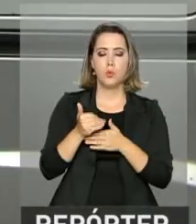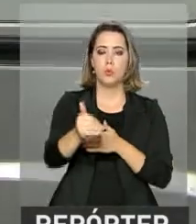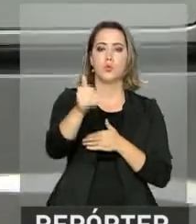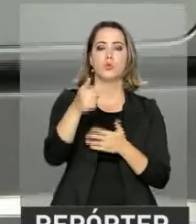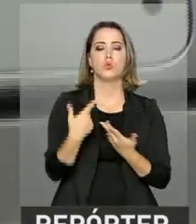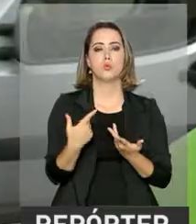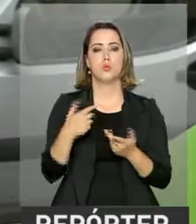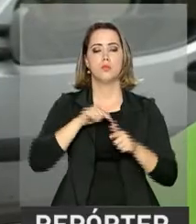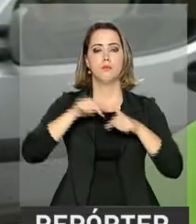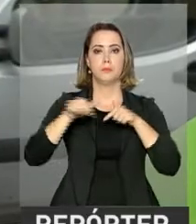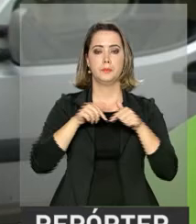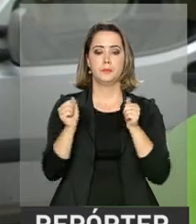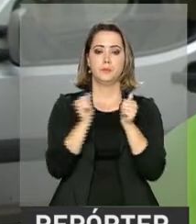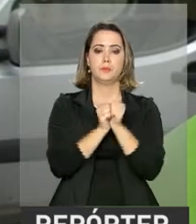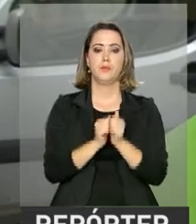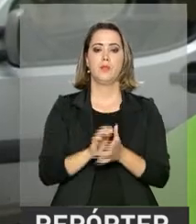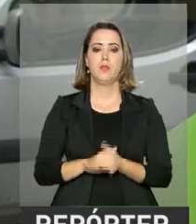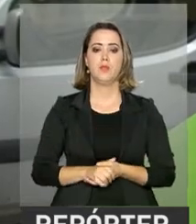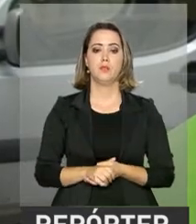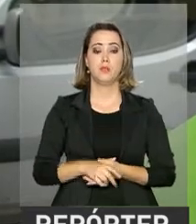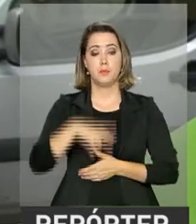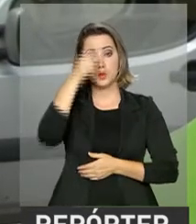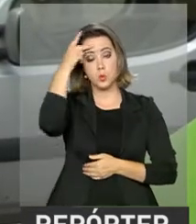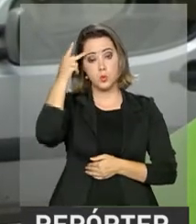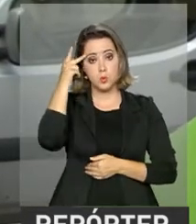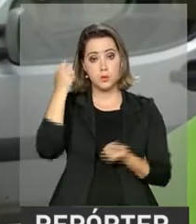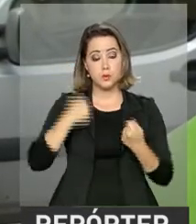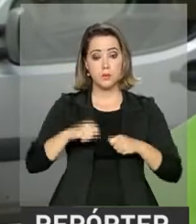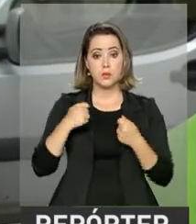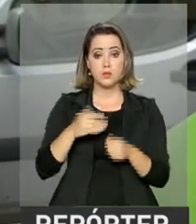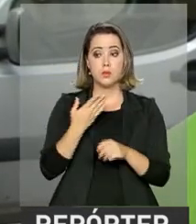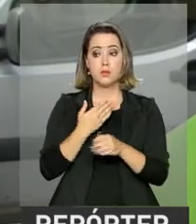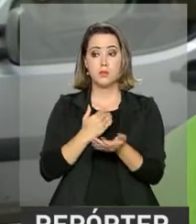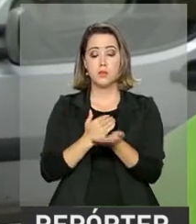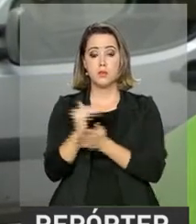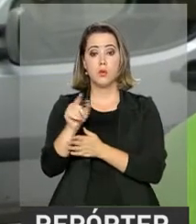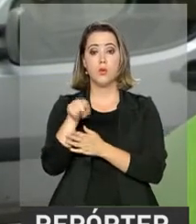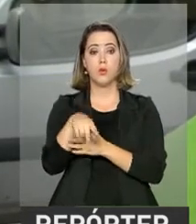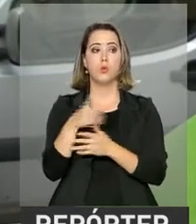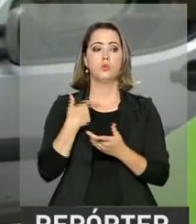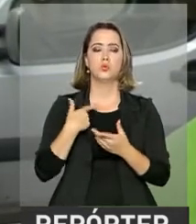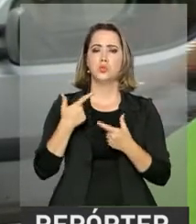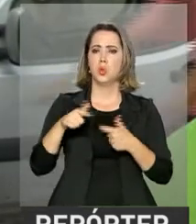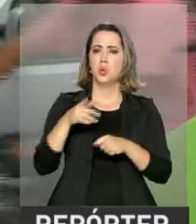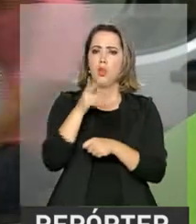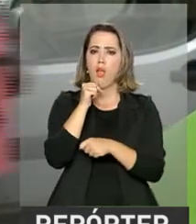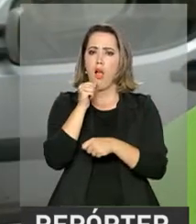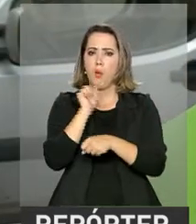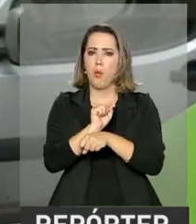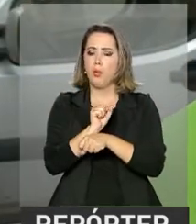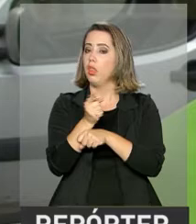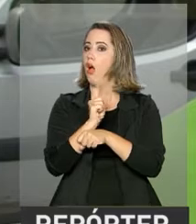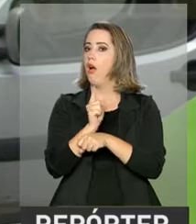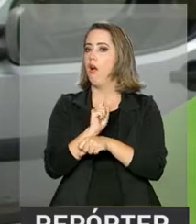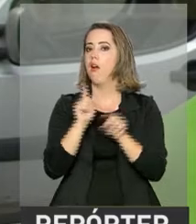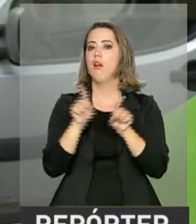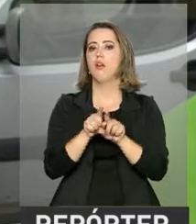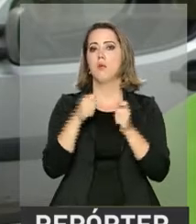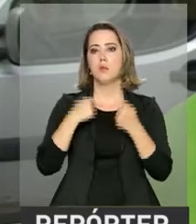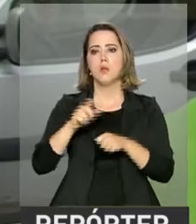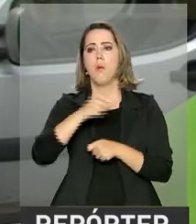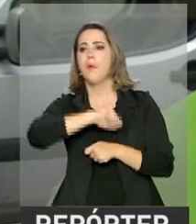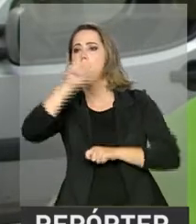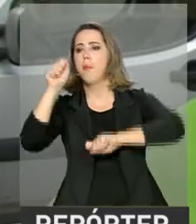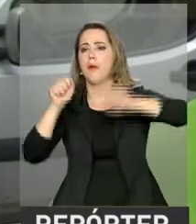a sua parte. Então as pessoas não precisam, não devem mudar seus hábitos. Continue procurando os criadores, não deixando a água parada. Continue usando suas